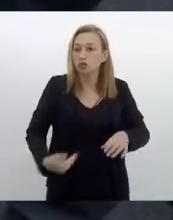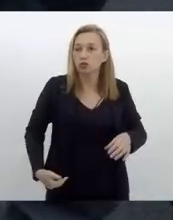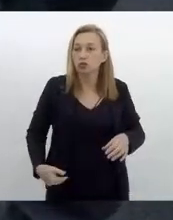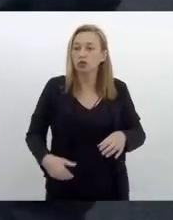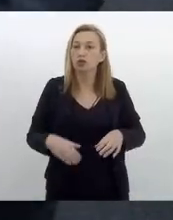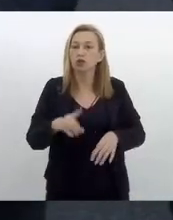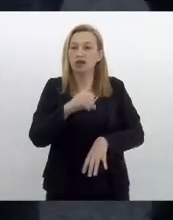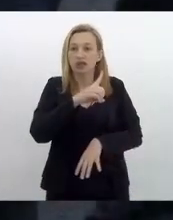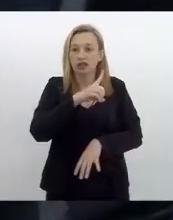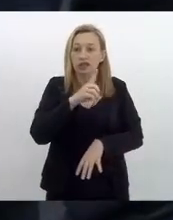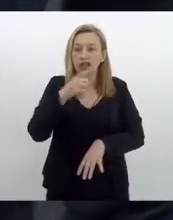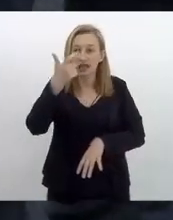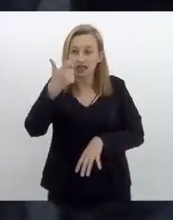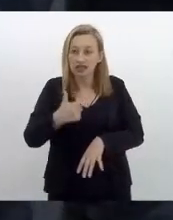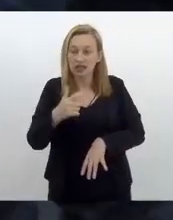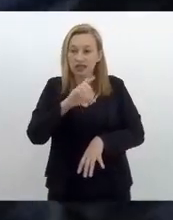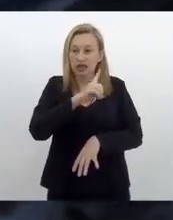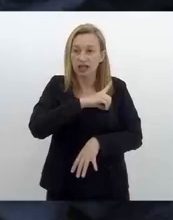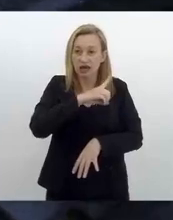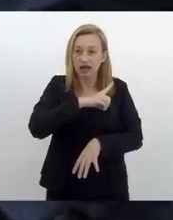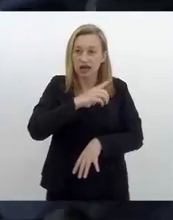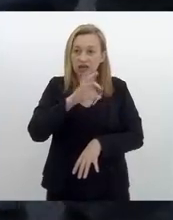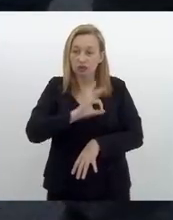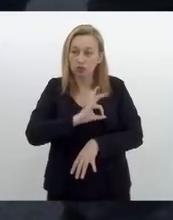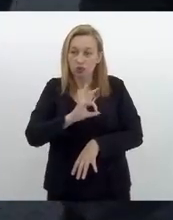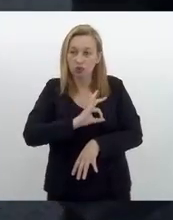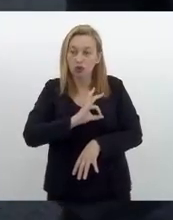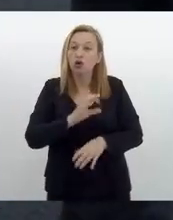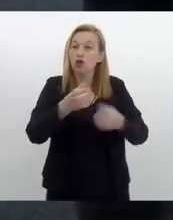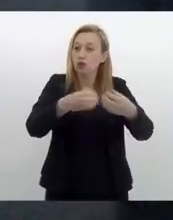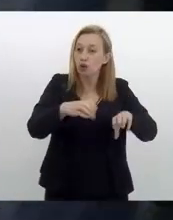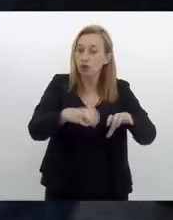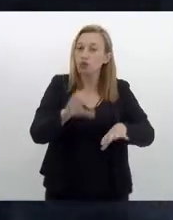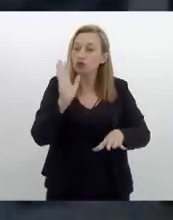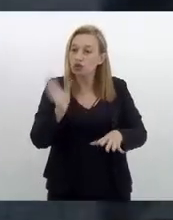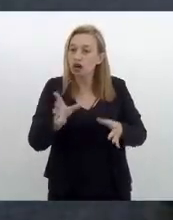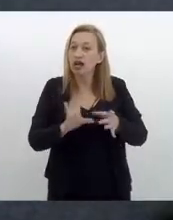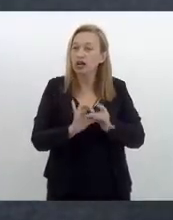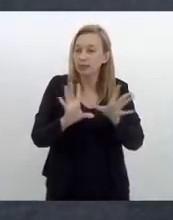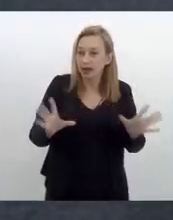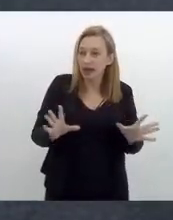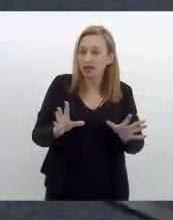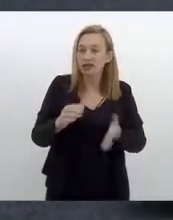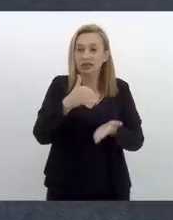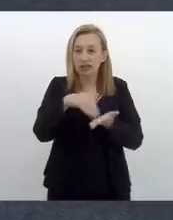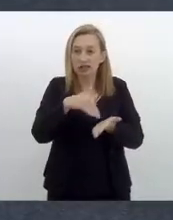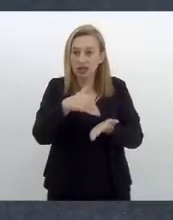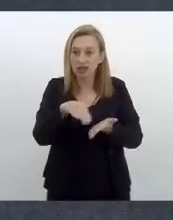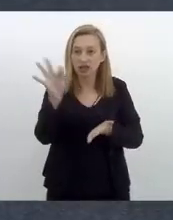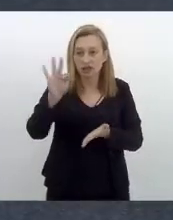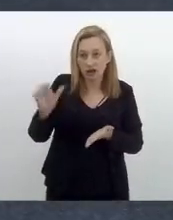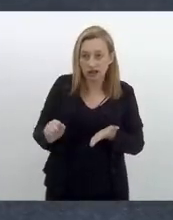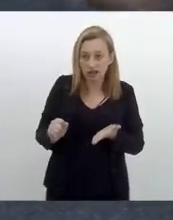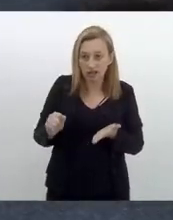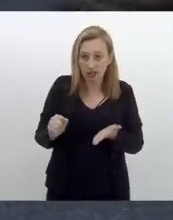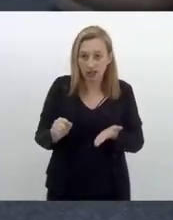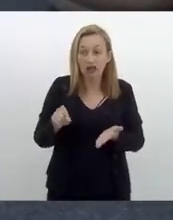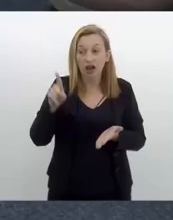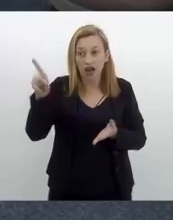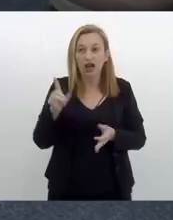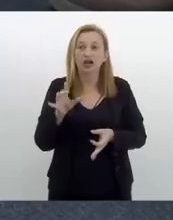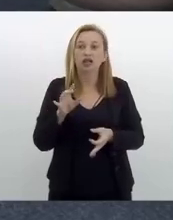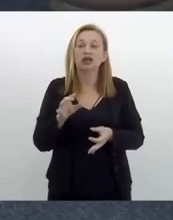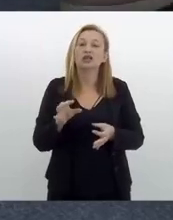de delegado de polícia. Concurso já autorizado pela Secretaria de Fazenda presente lá nas